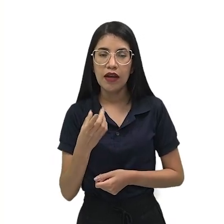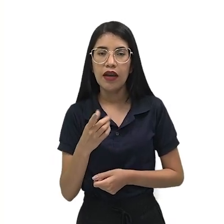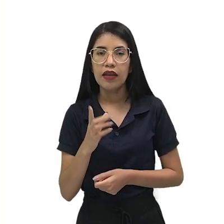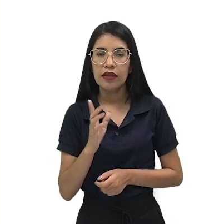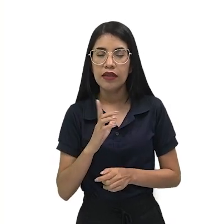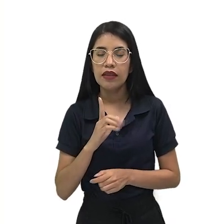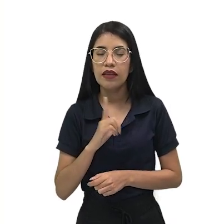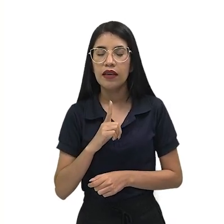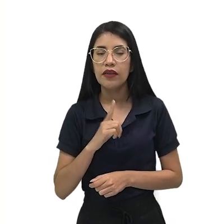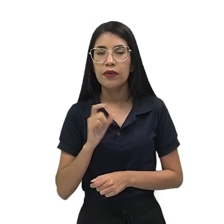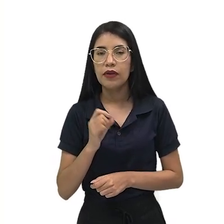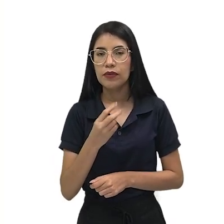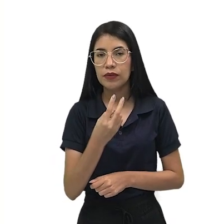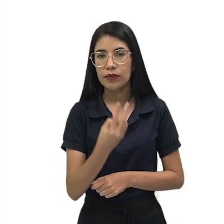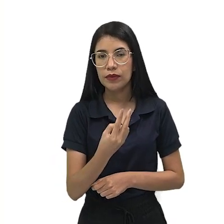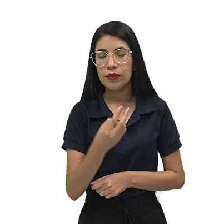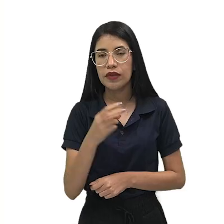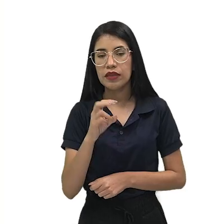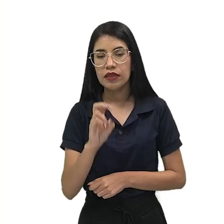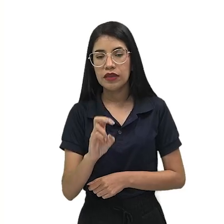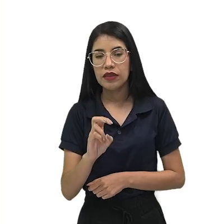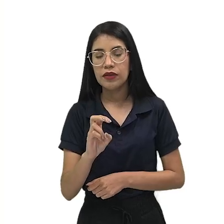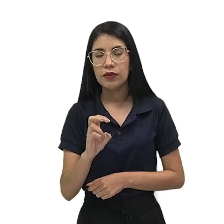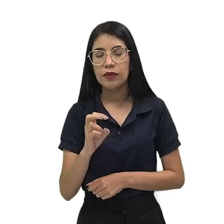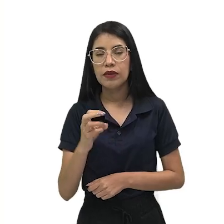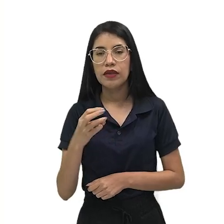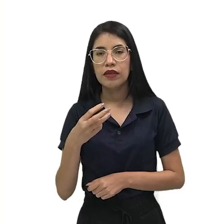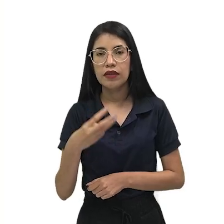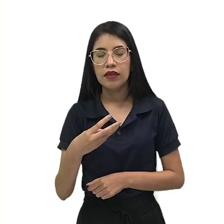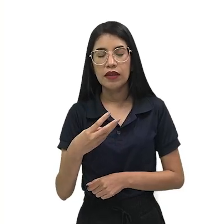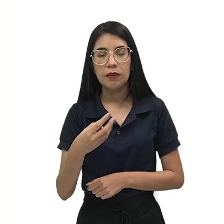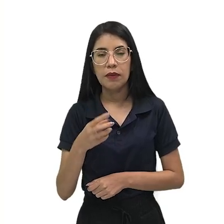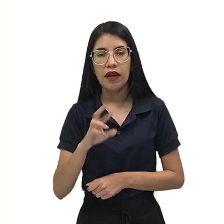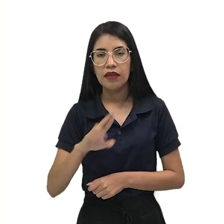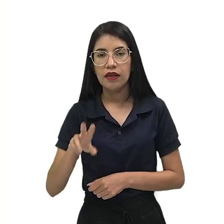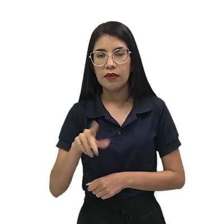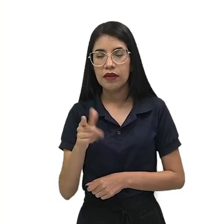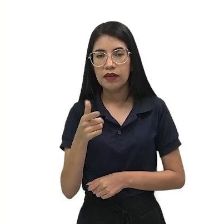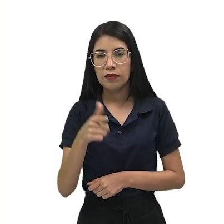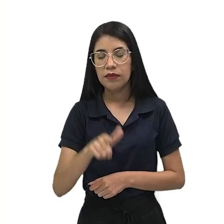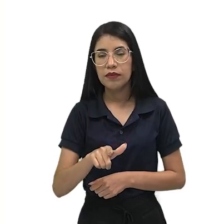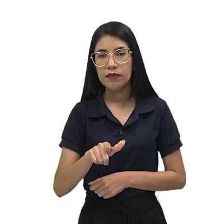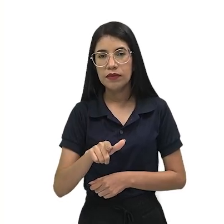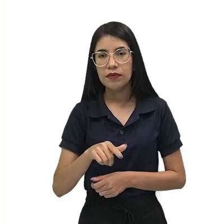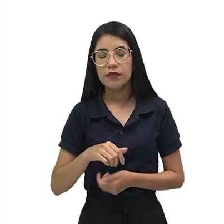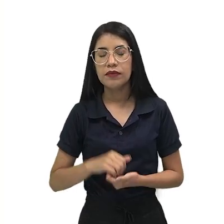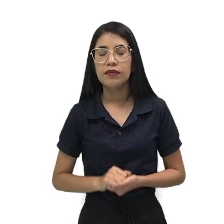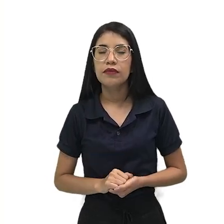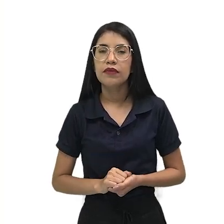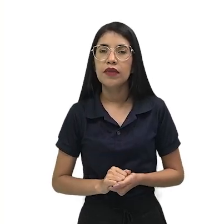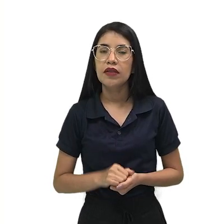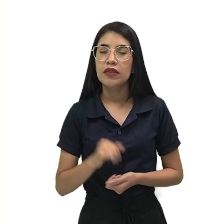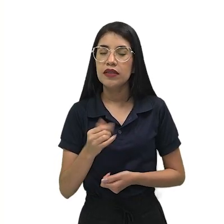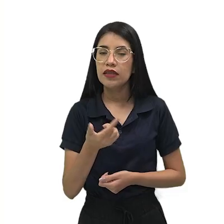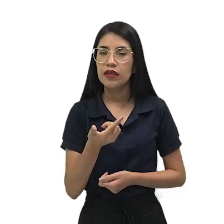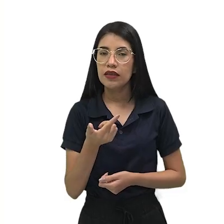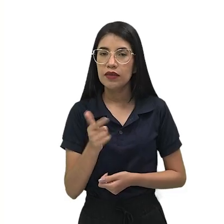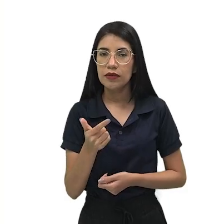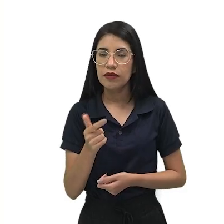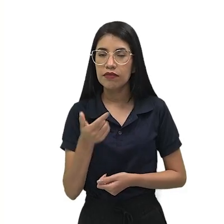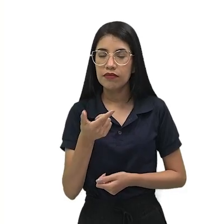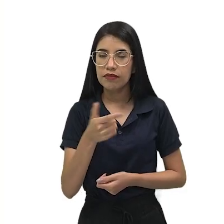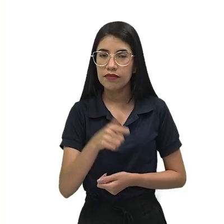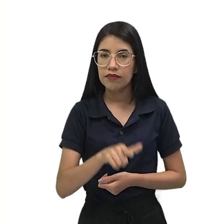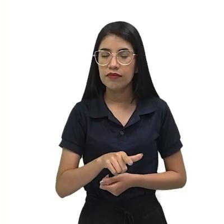2, depois vem o 5, e aí esses caras não se repetem mais. Se eles não se repetem